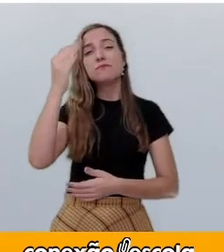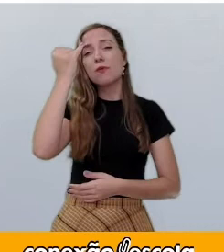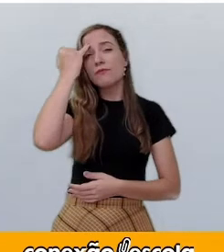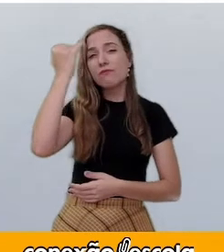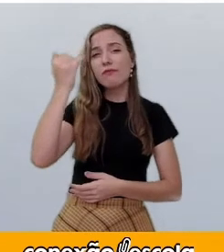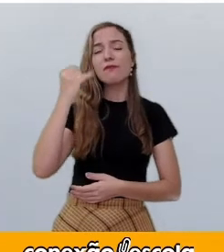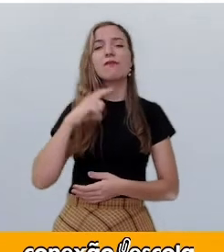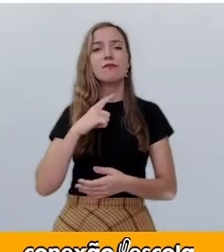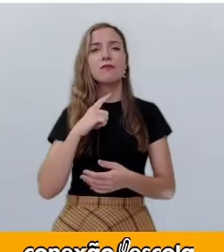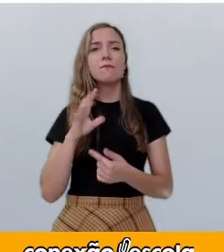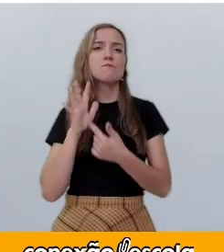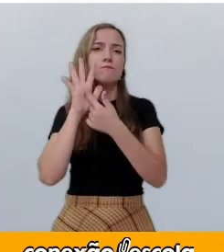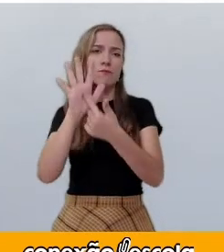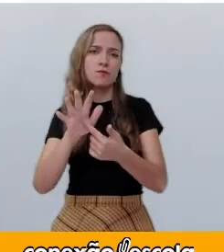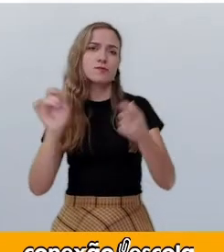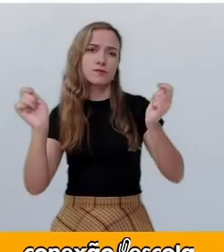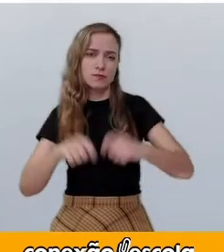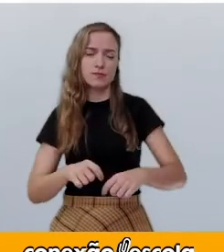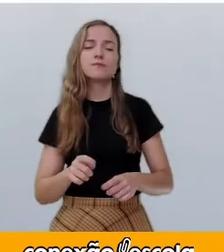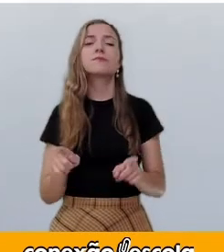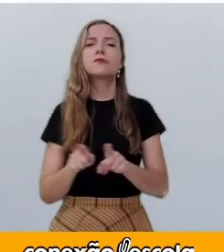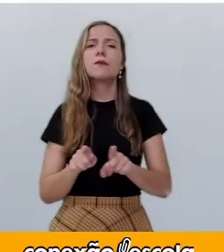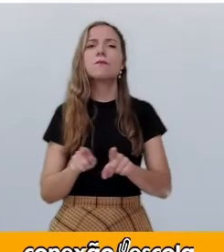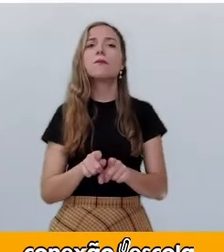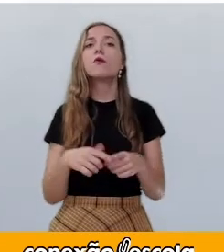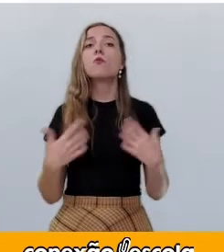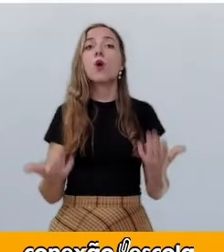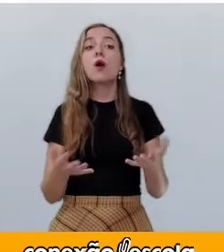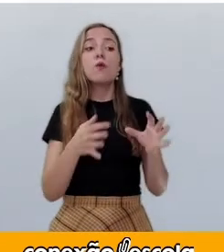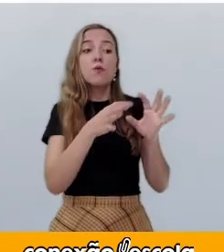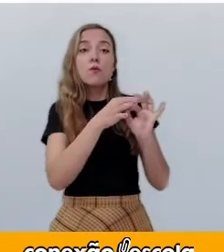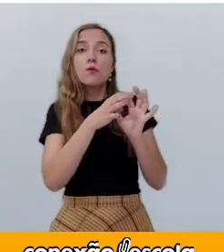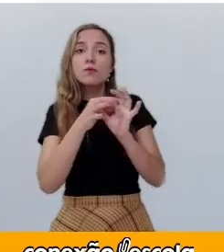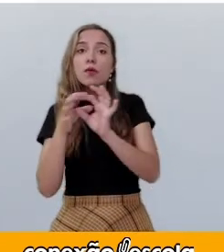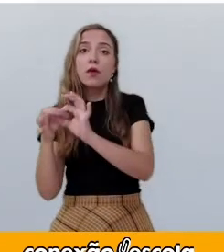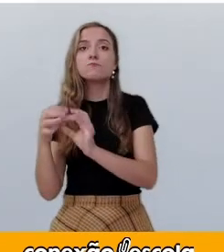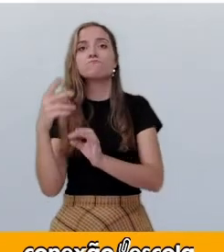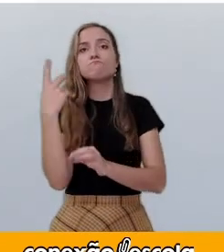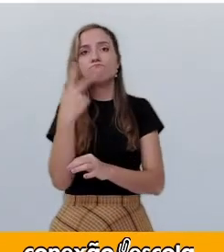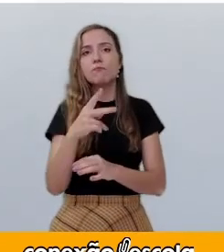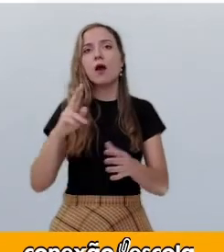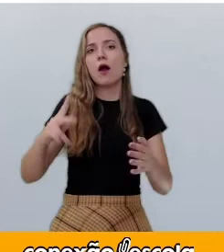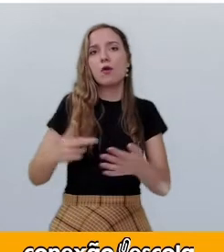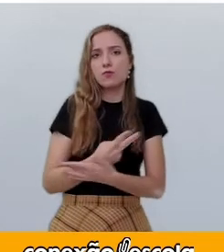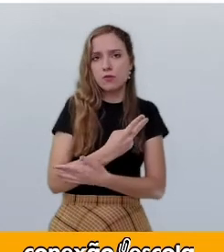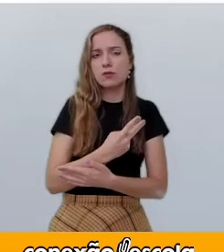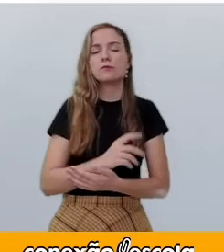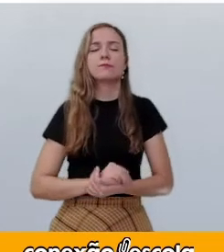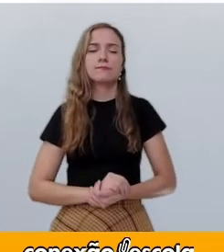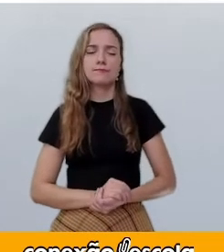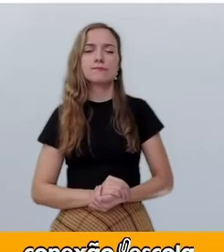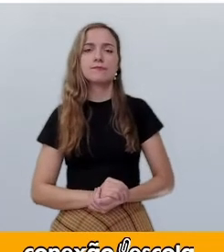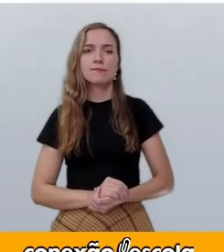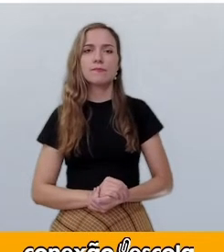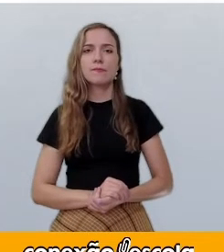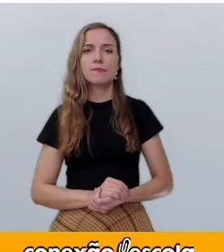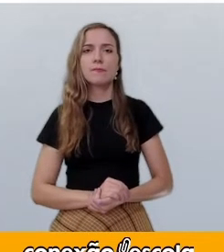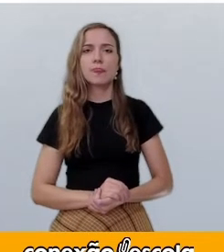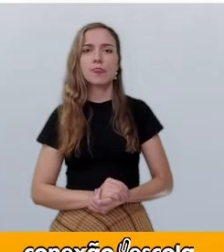que se quer relatar e o contexto em que se passa o relato